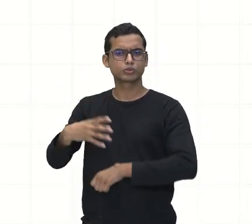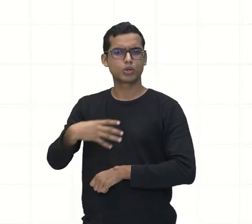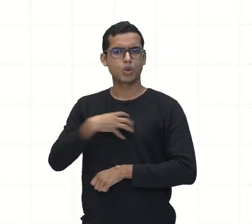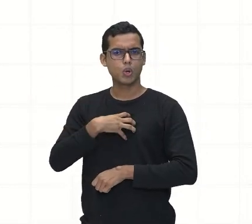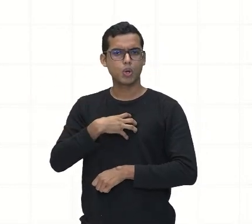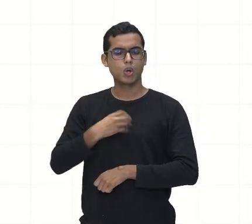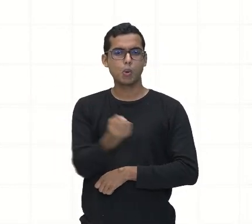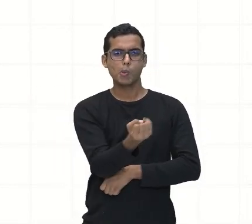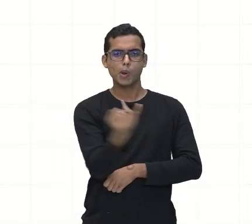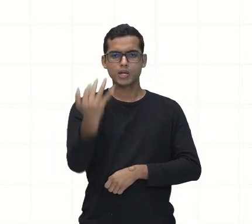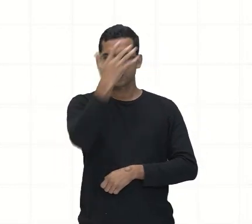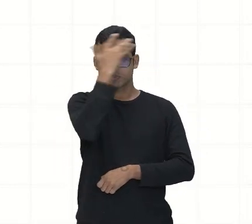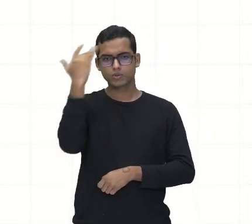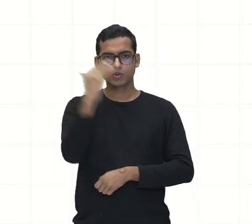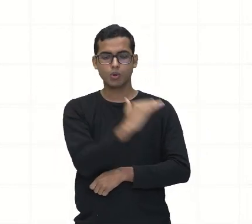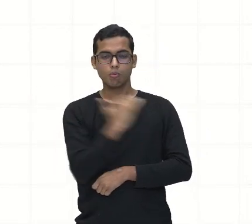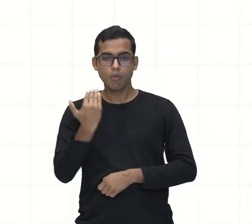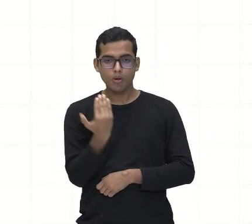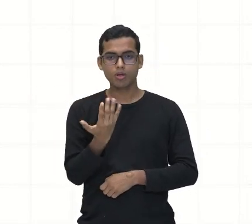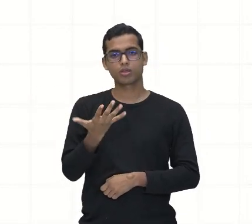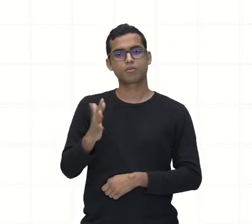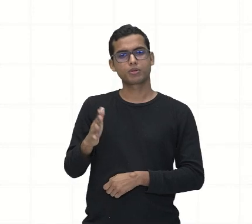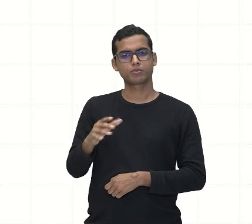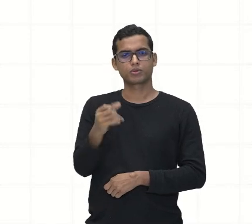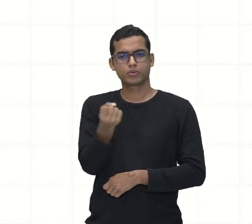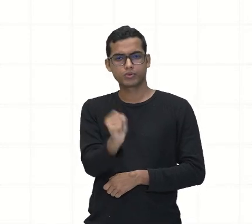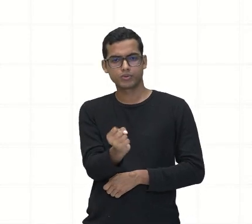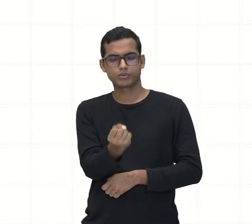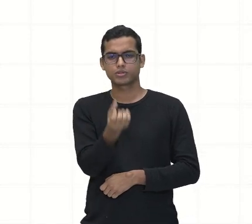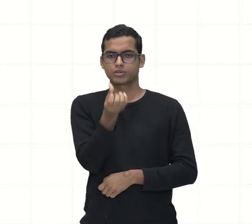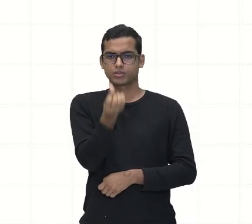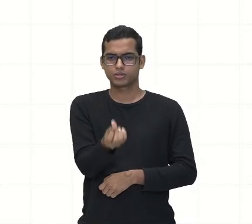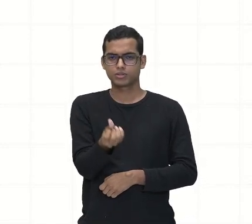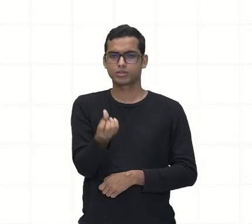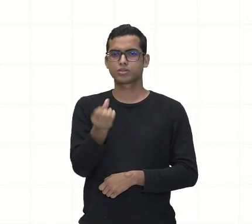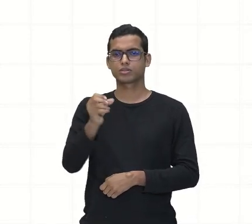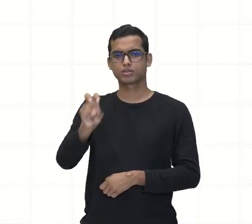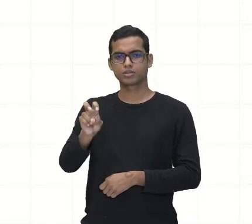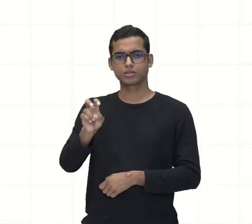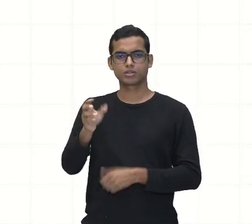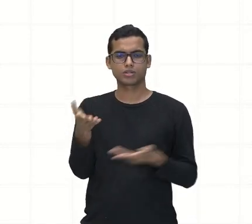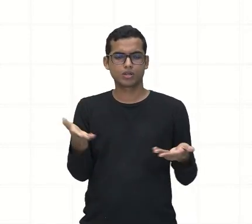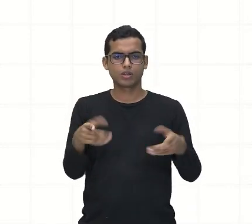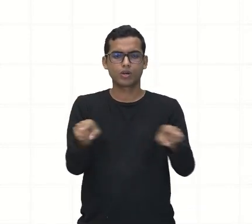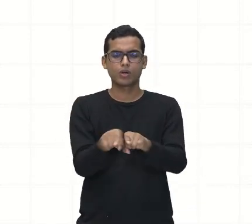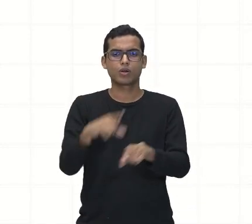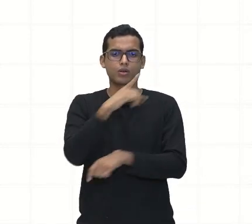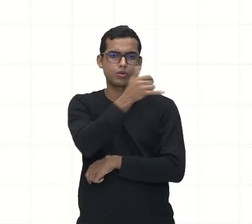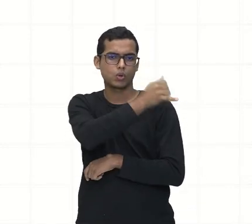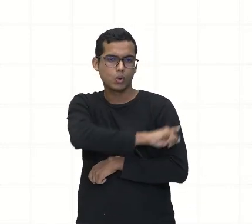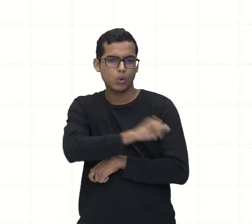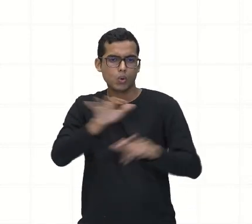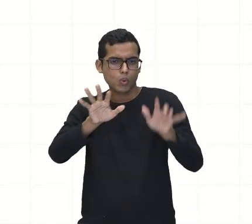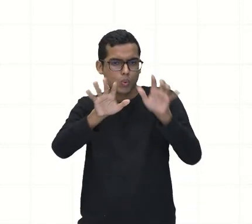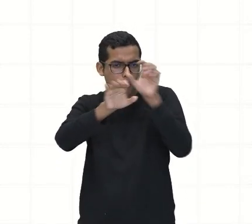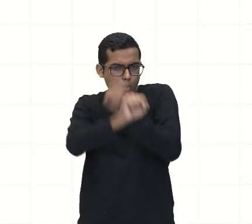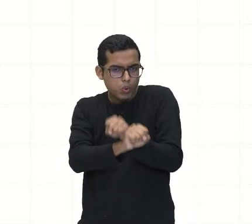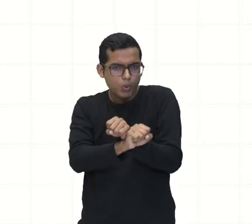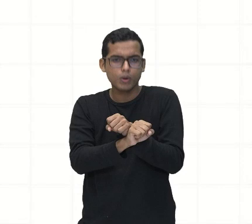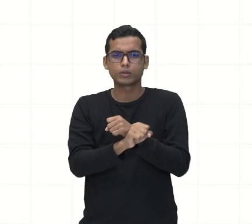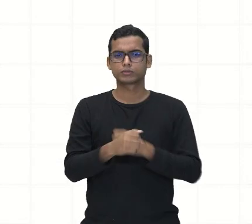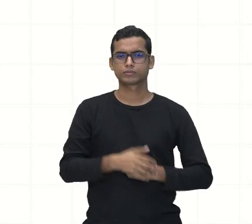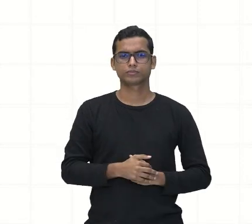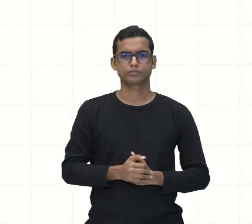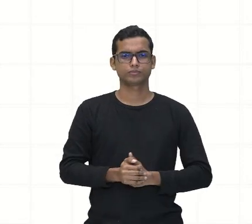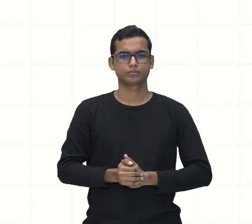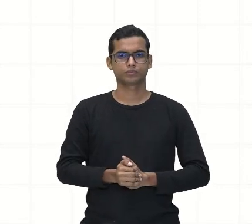de 865, né? Já o Rio de Janeiro, com a cor mais escura aqui, ó, Rio de